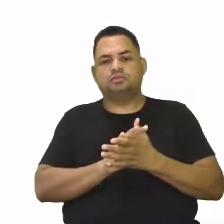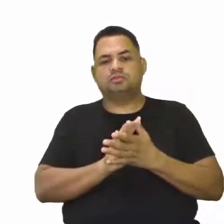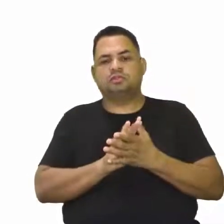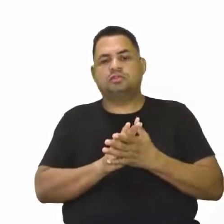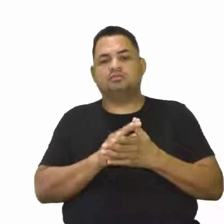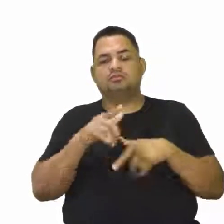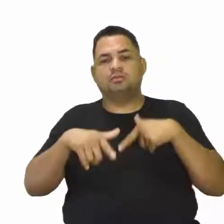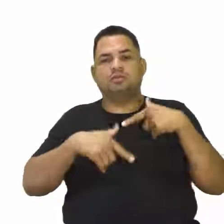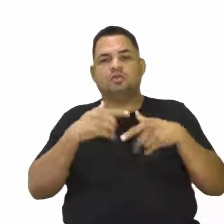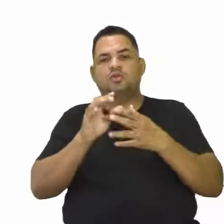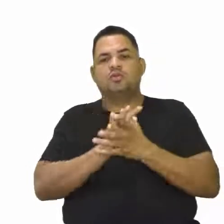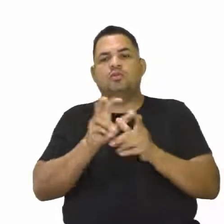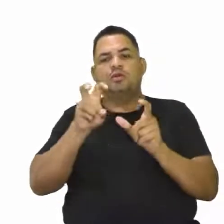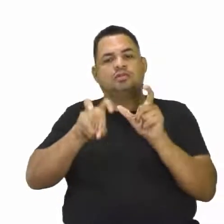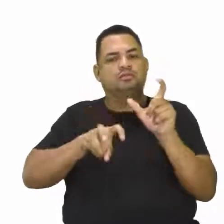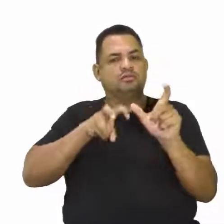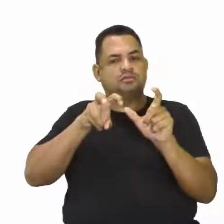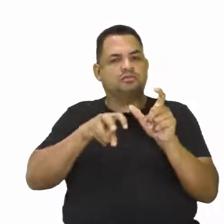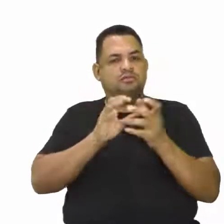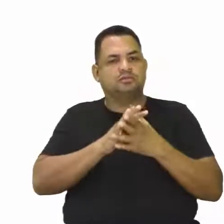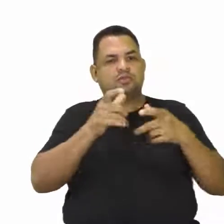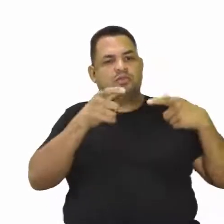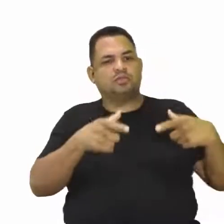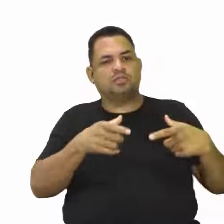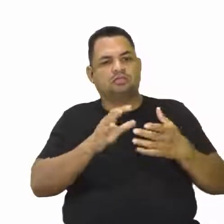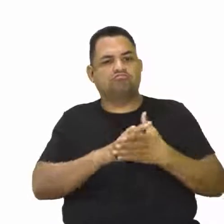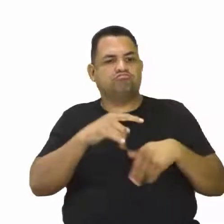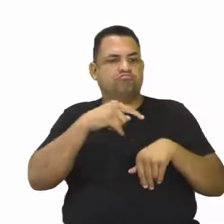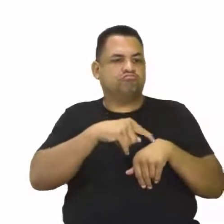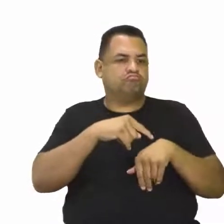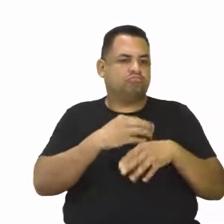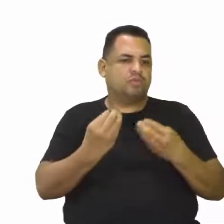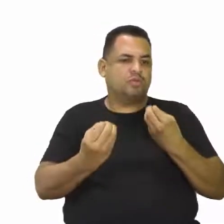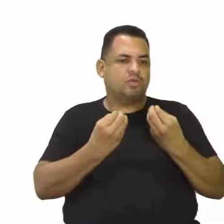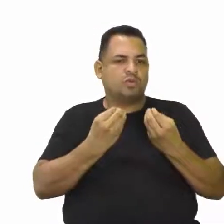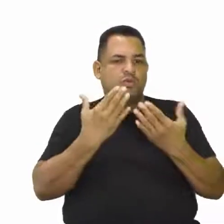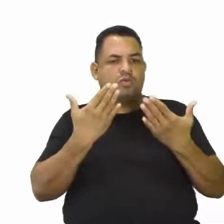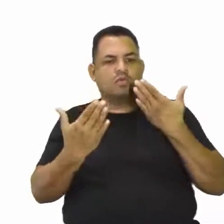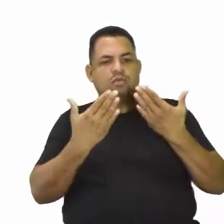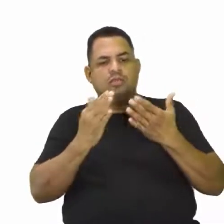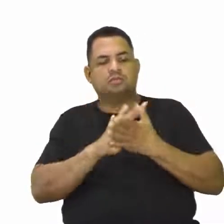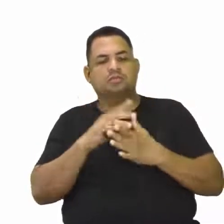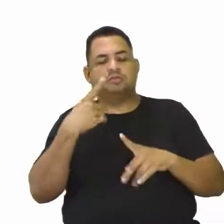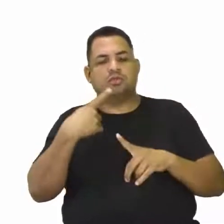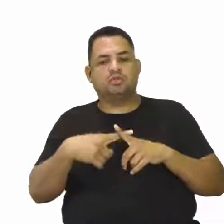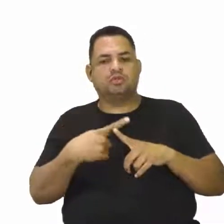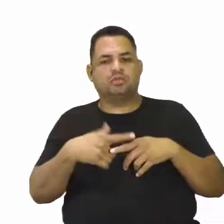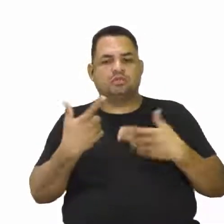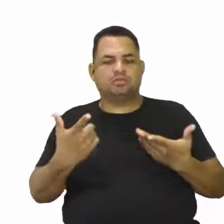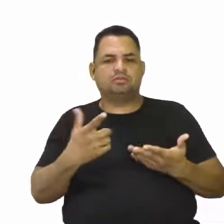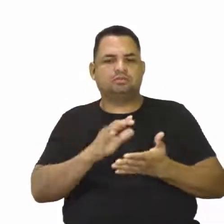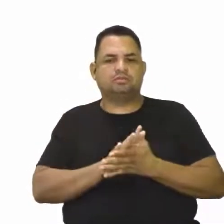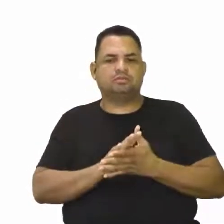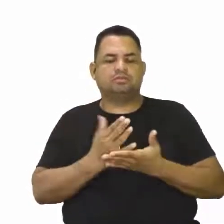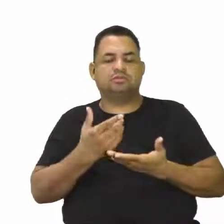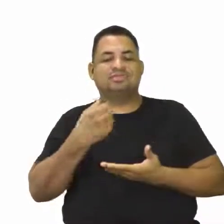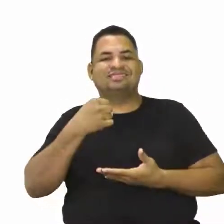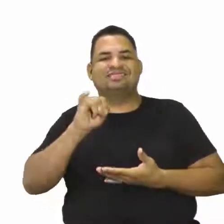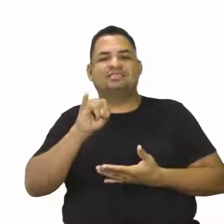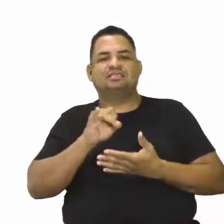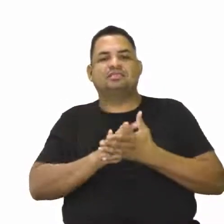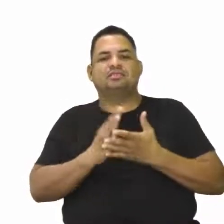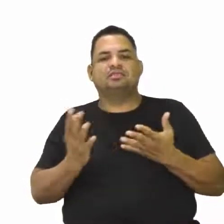advérbio. Advérbio de lugar, de tempo, de modo, comparação e causa. Então, se eu associar